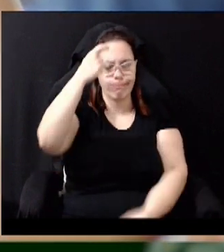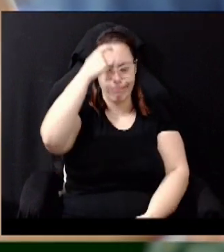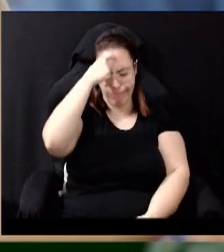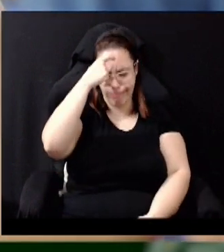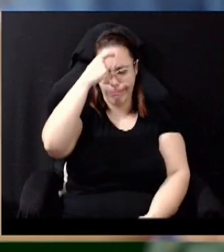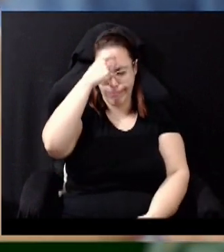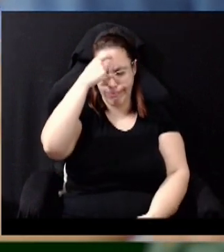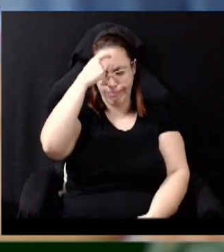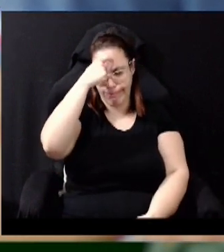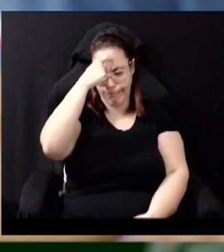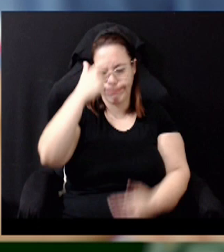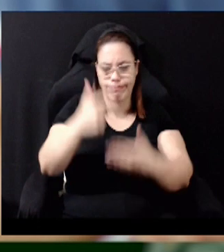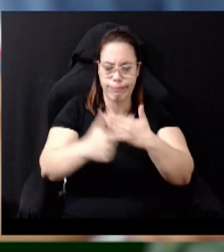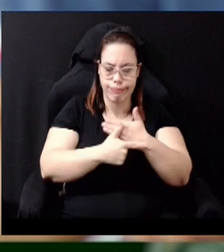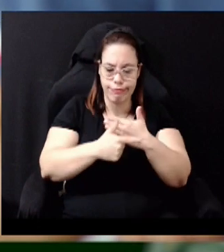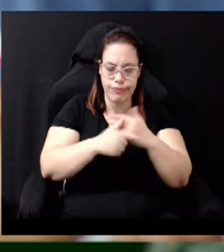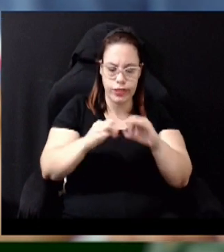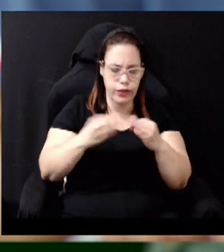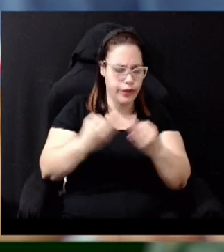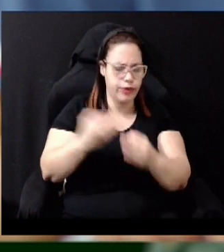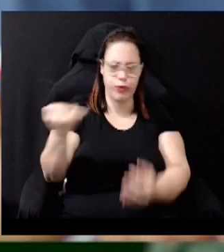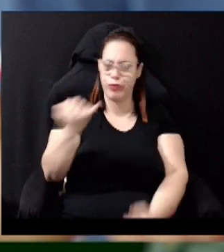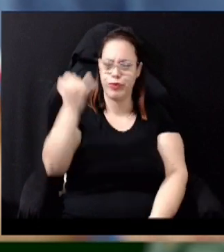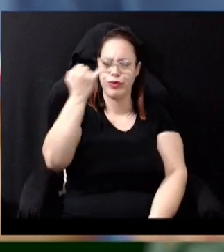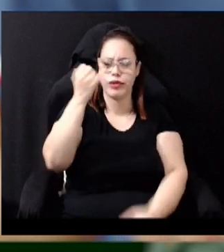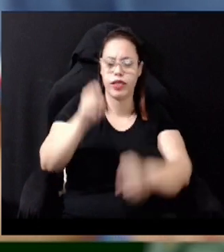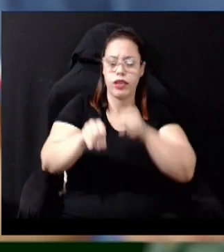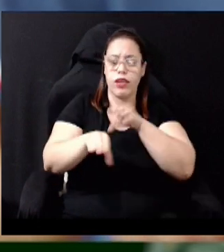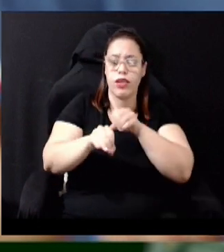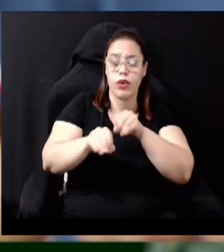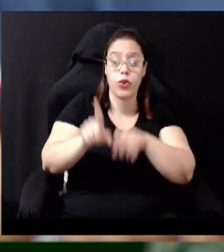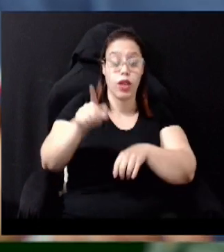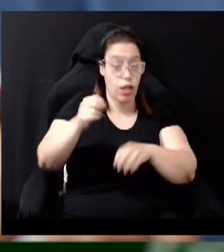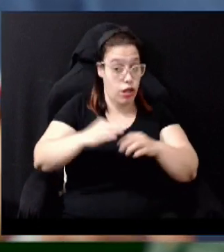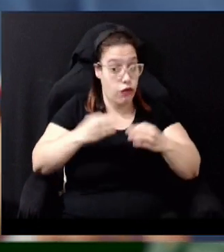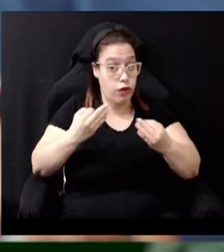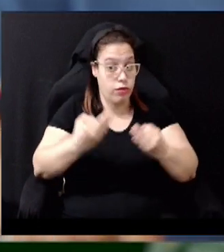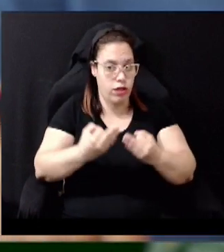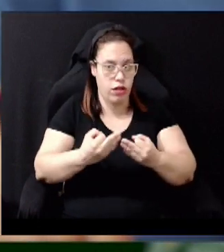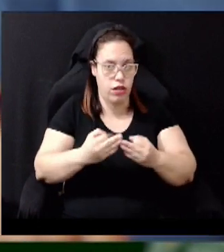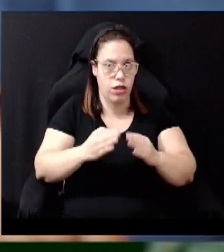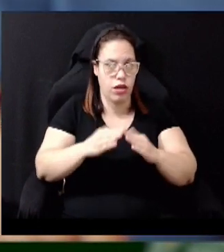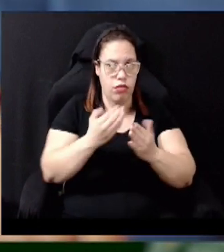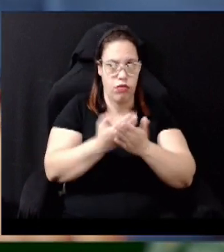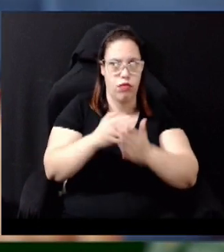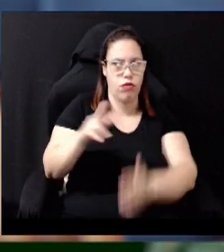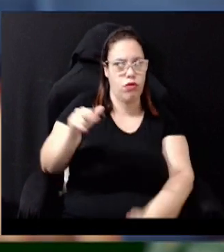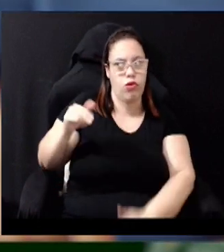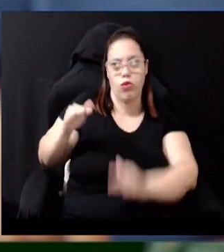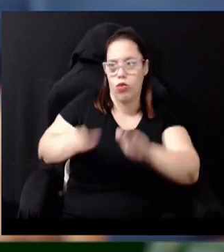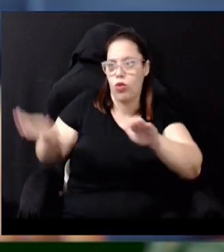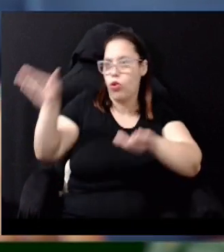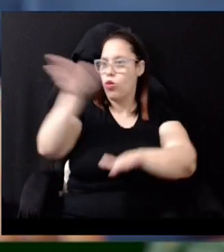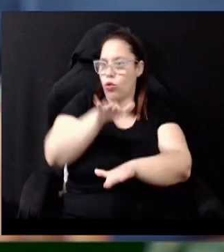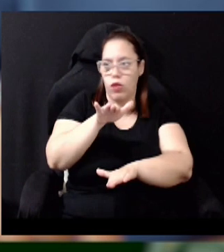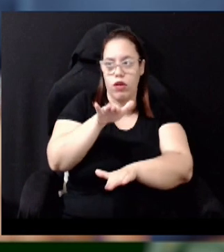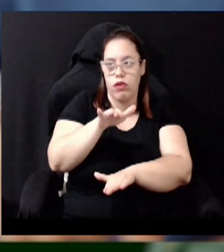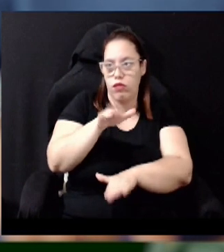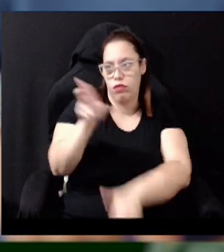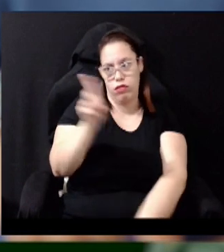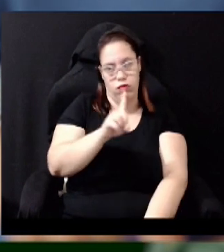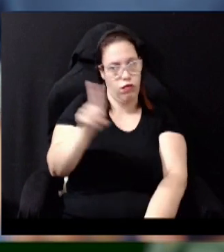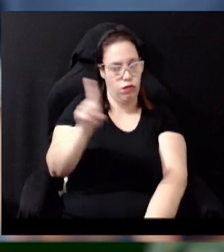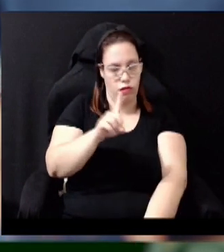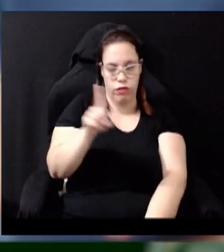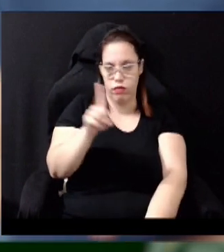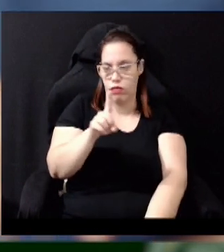da família é fundamental. Quem educa é a família. A escola nunca sobrepõe esse papel. Então a gente precisa muito